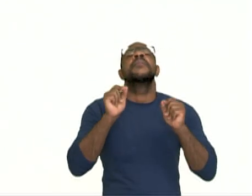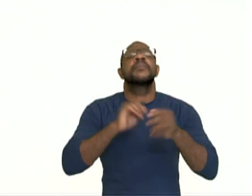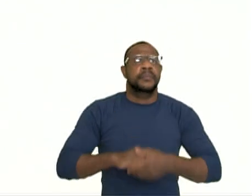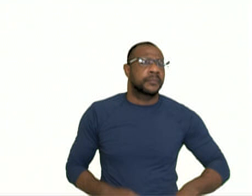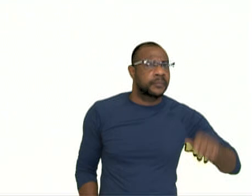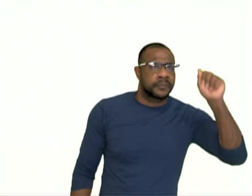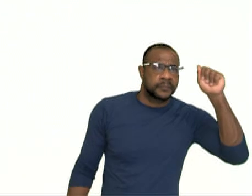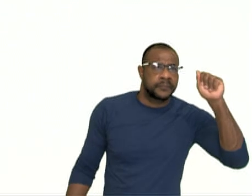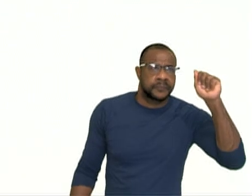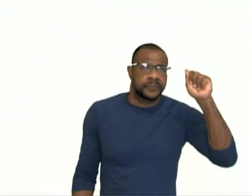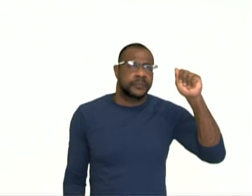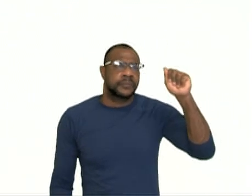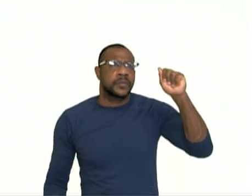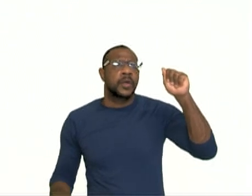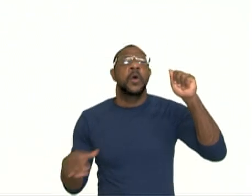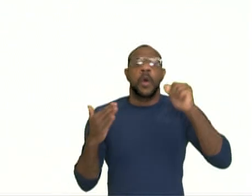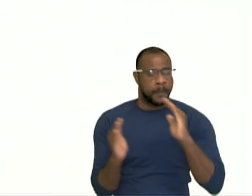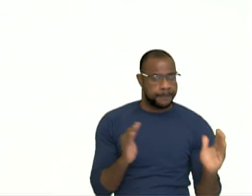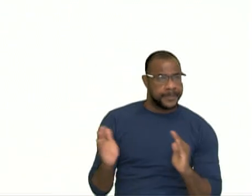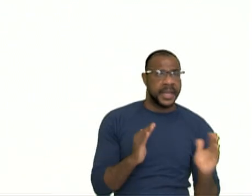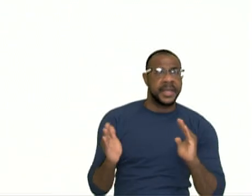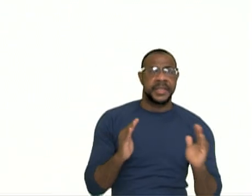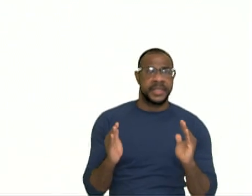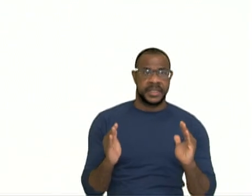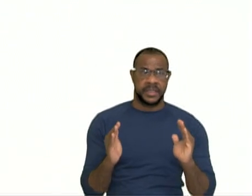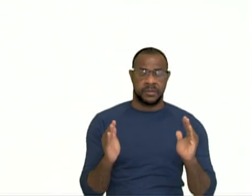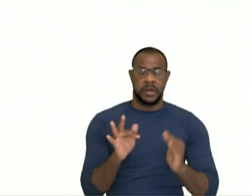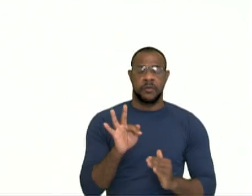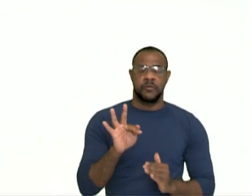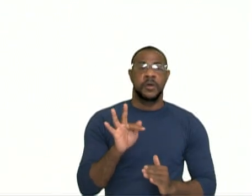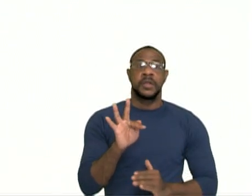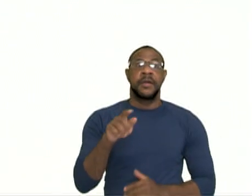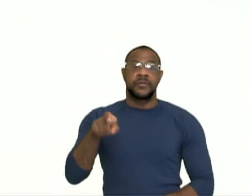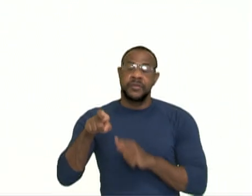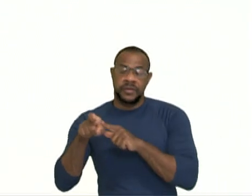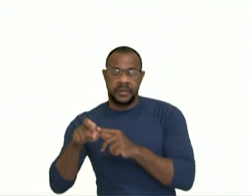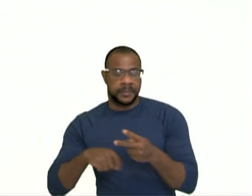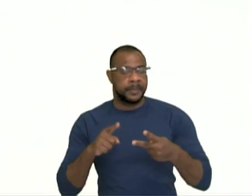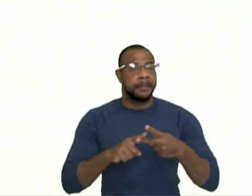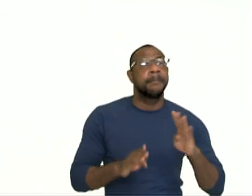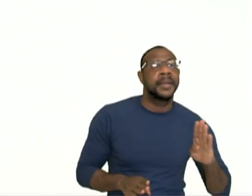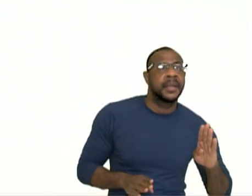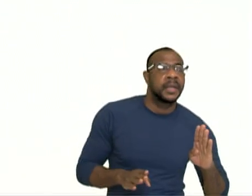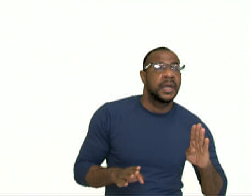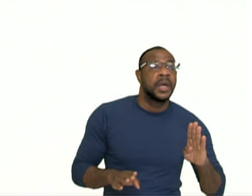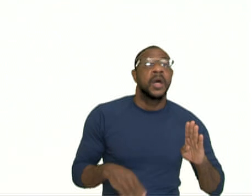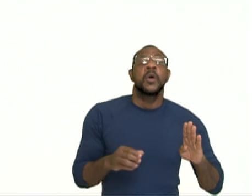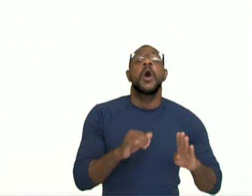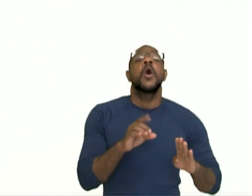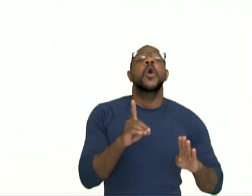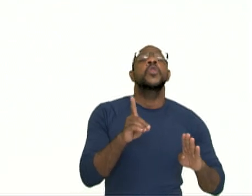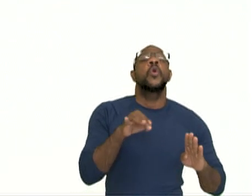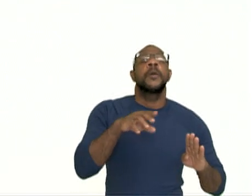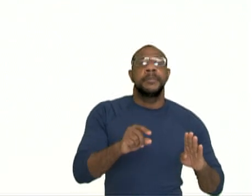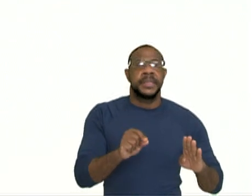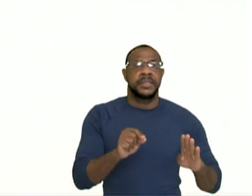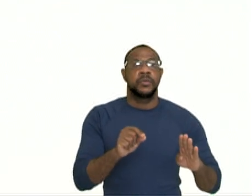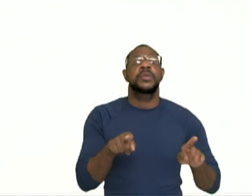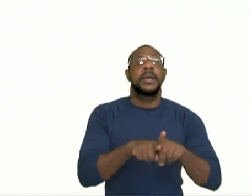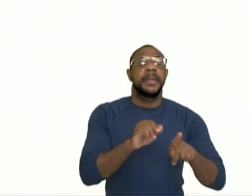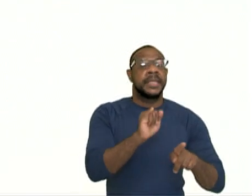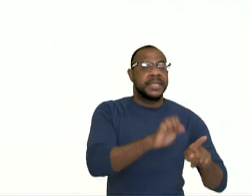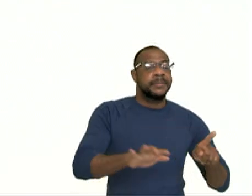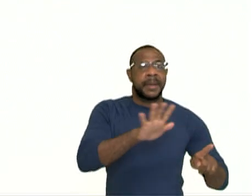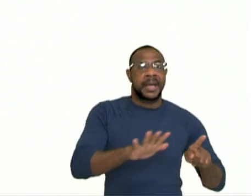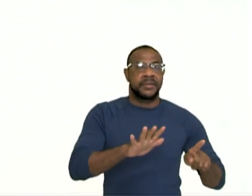Letra A. Qual é o período dessa função g? Letra B. Qual é o domínio e o conjunto imagem